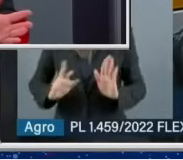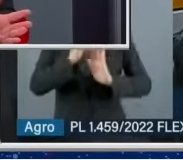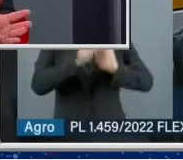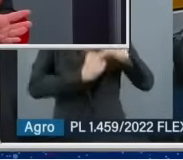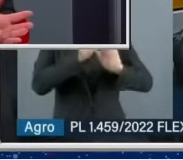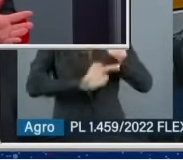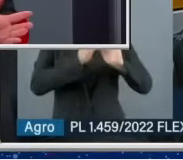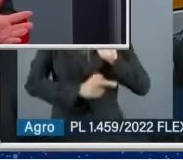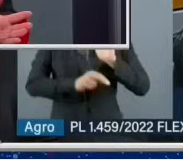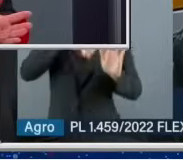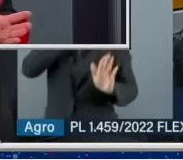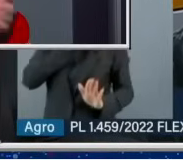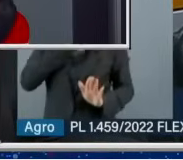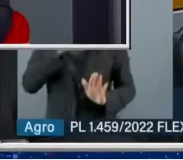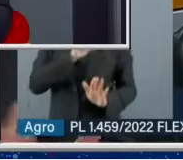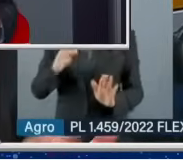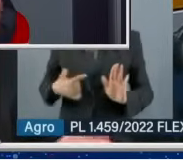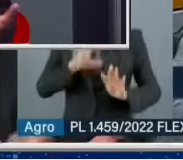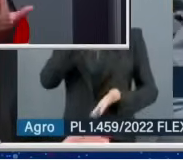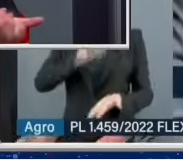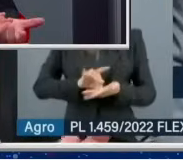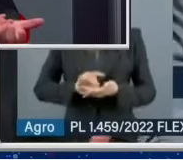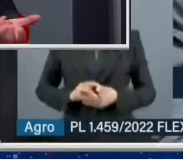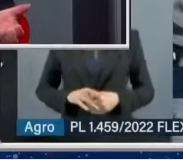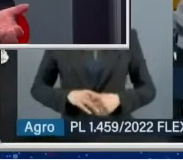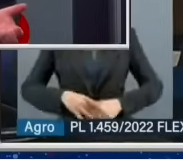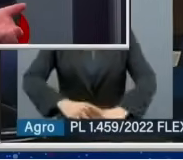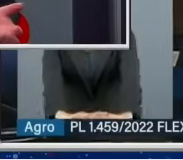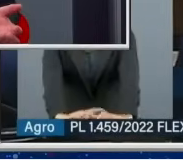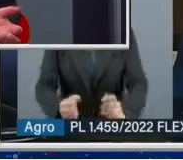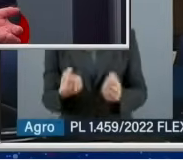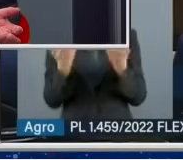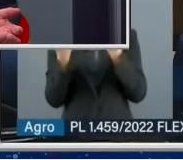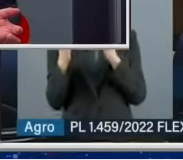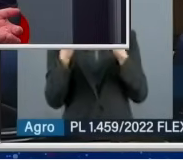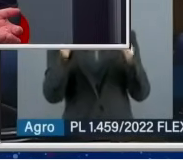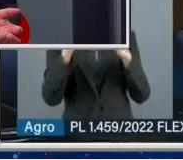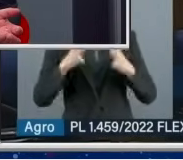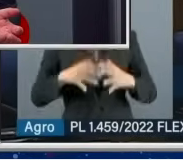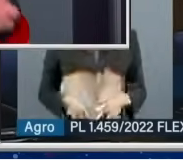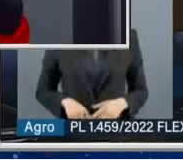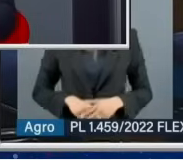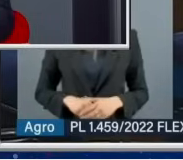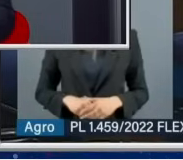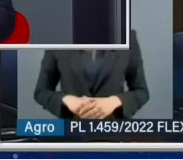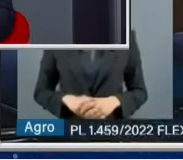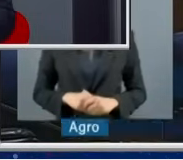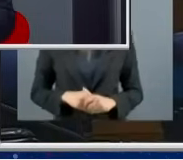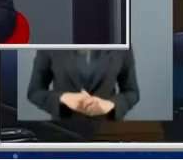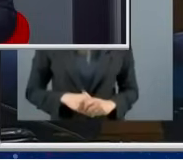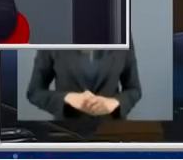haja. A CPI errou nisso, por isso que eu estou dizendo, ela foi com muita sede ao pote. Ela tinha que primeiro receber a delação do